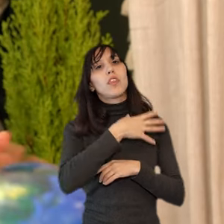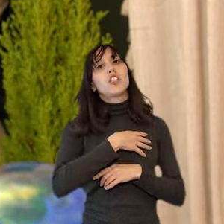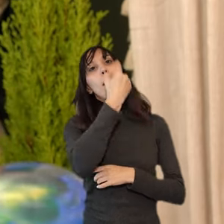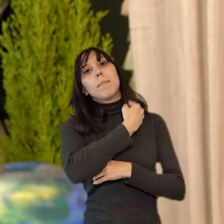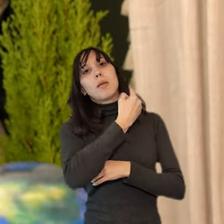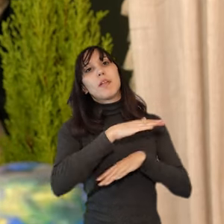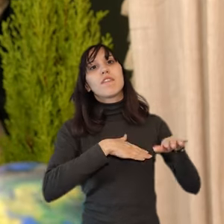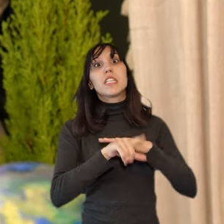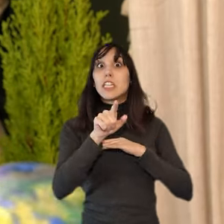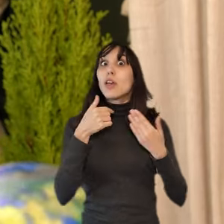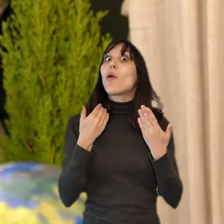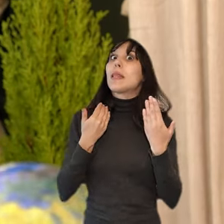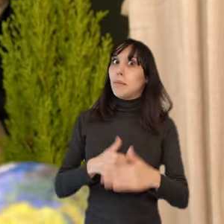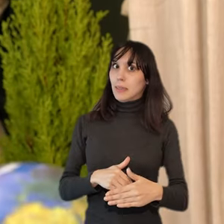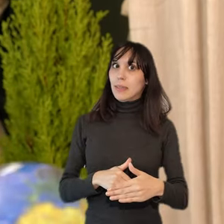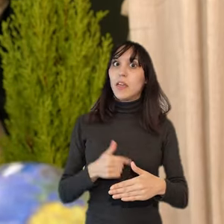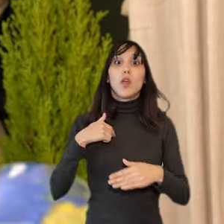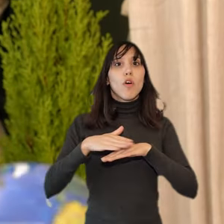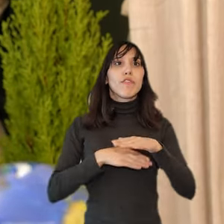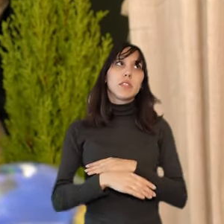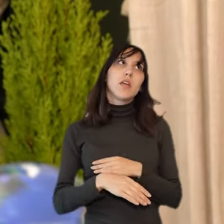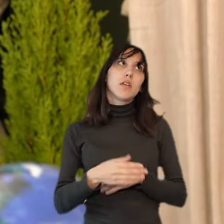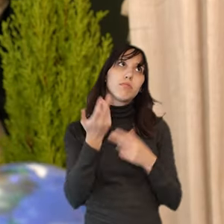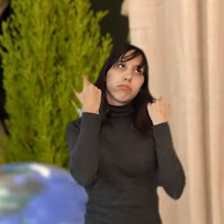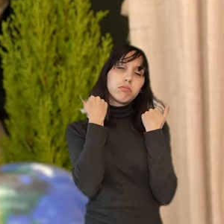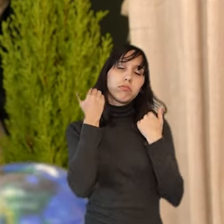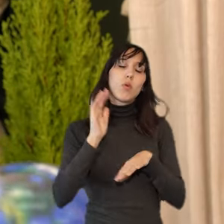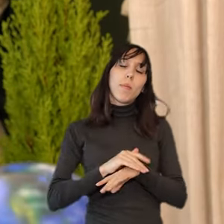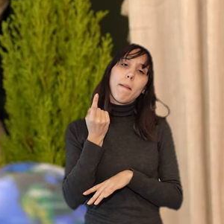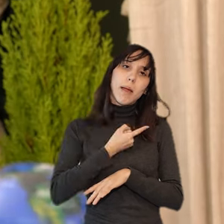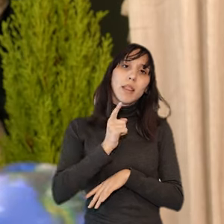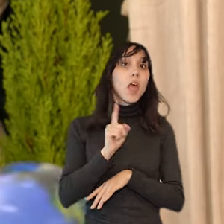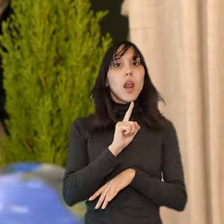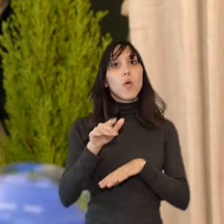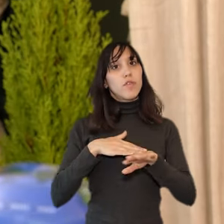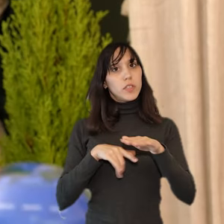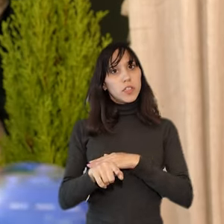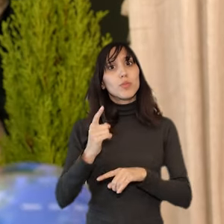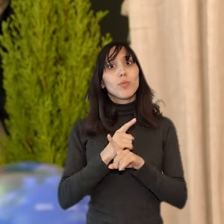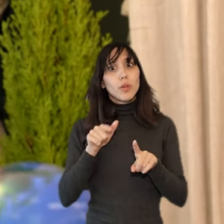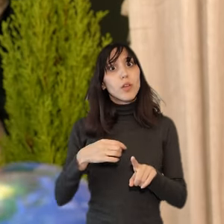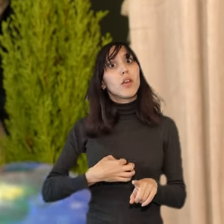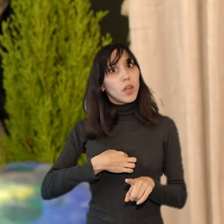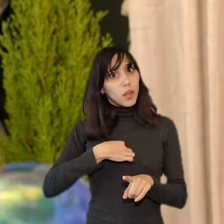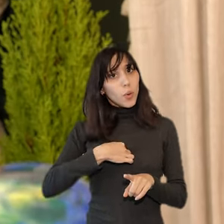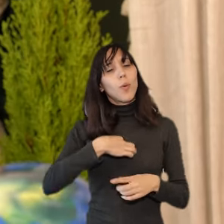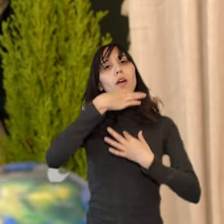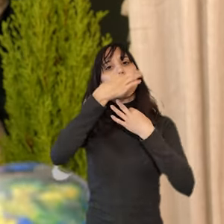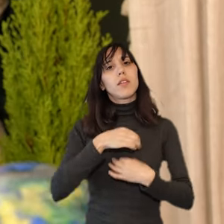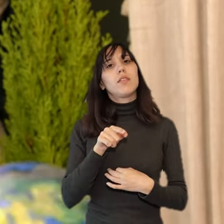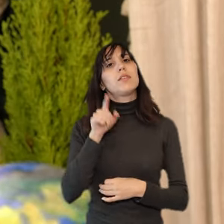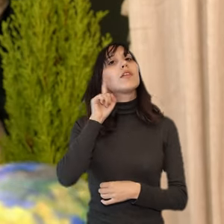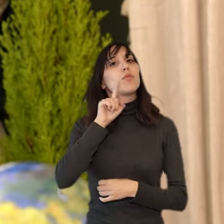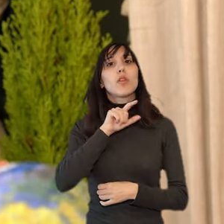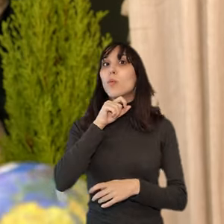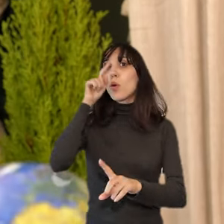tais Limites não é limites Ah vou fazer isto porque tem que ser não vou fazer isto porque eu acredito que isto é importante não é o objetivo até Pode